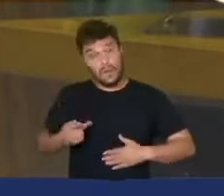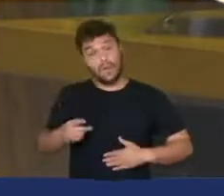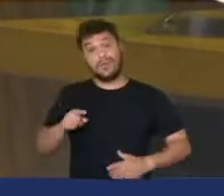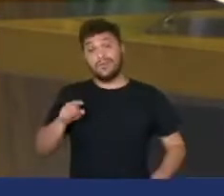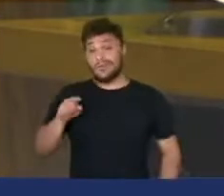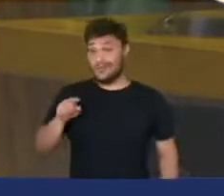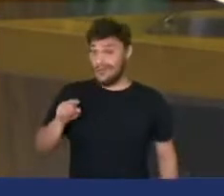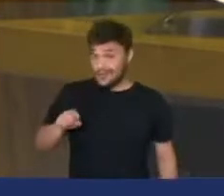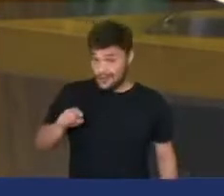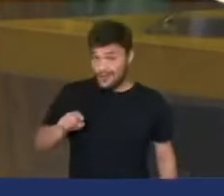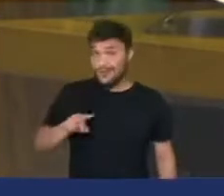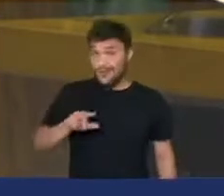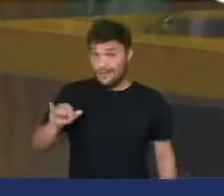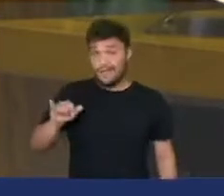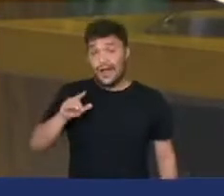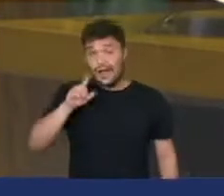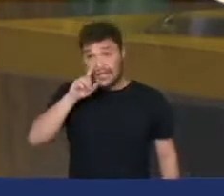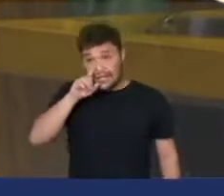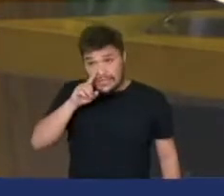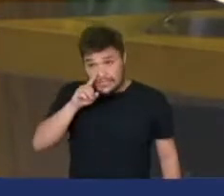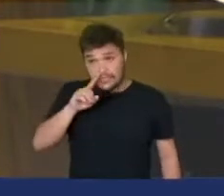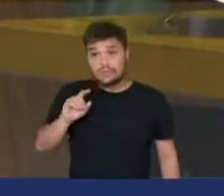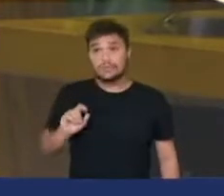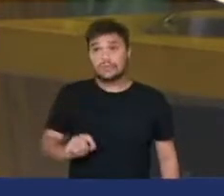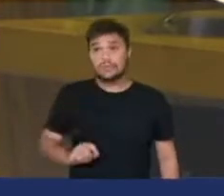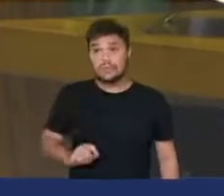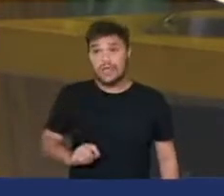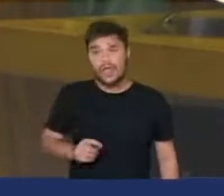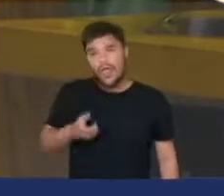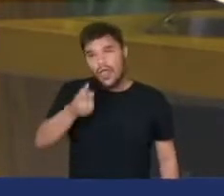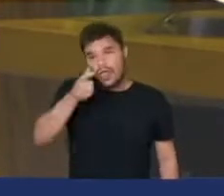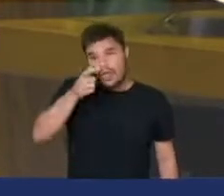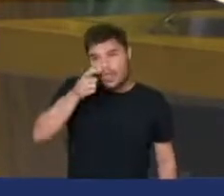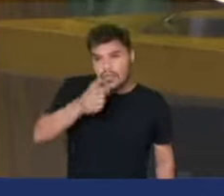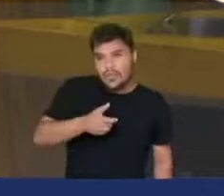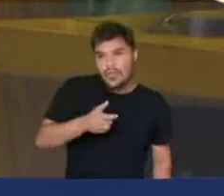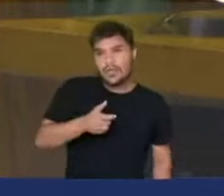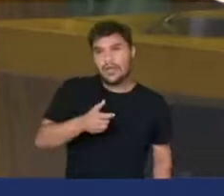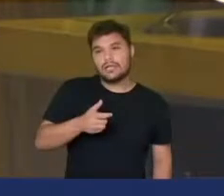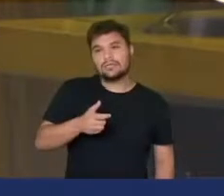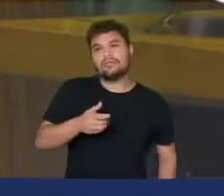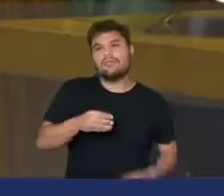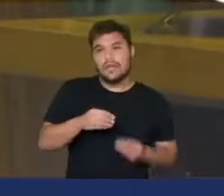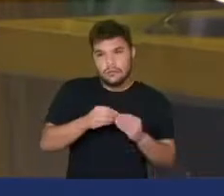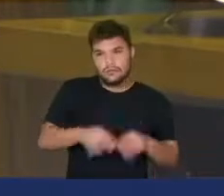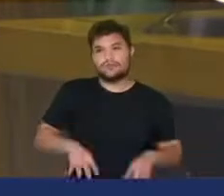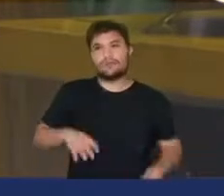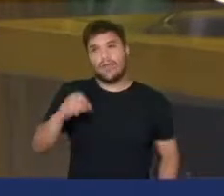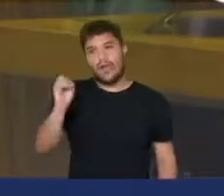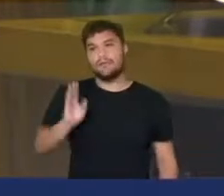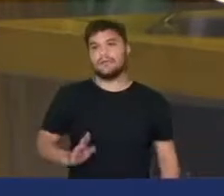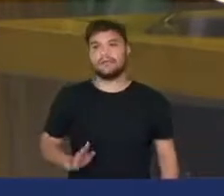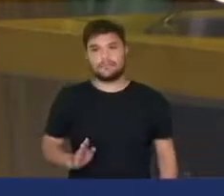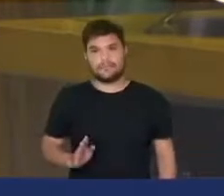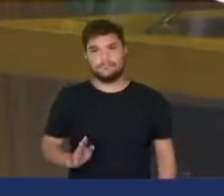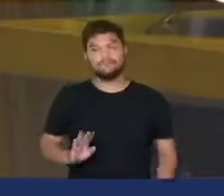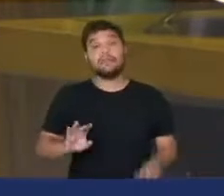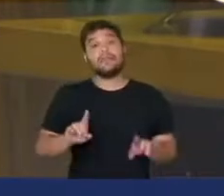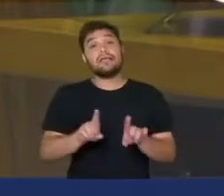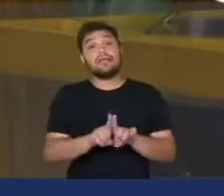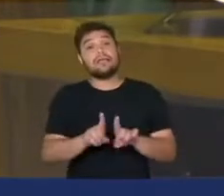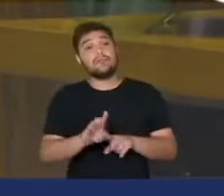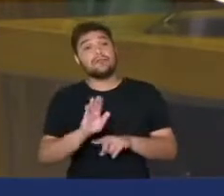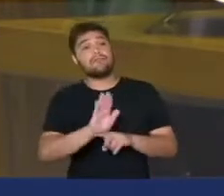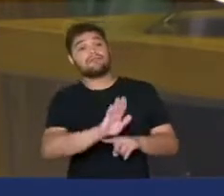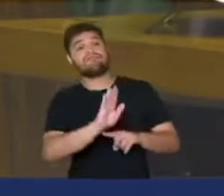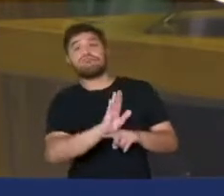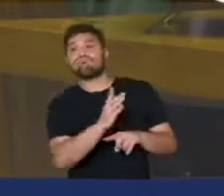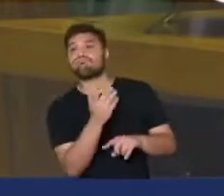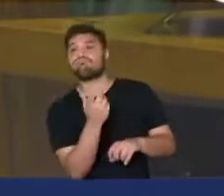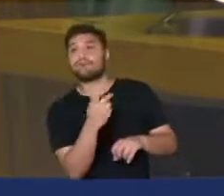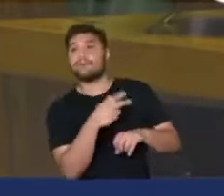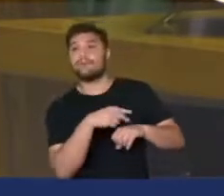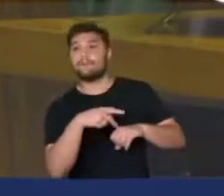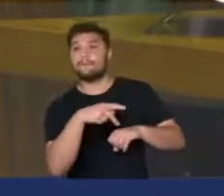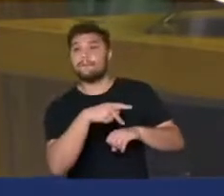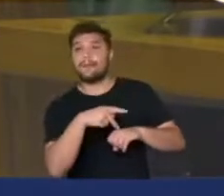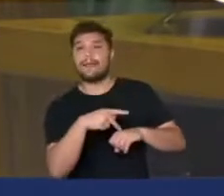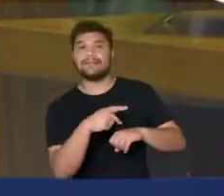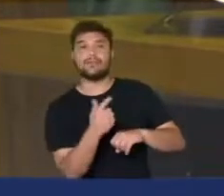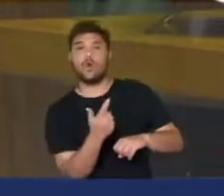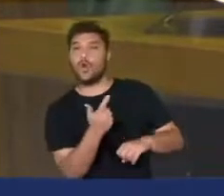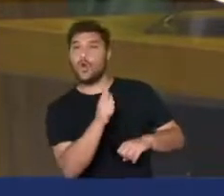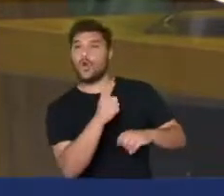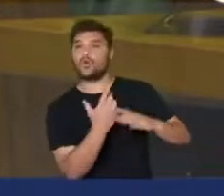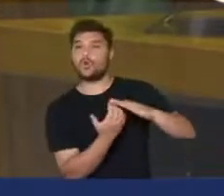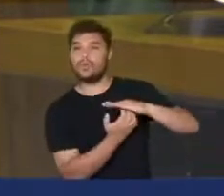em xeque os interesses nacionais e favorece as multinacionais do petróleo que